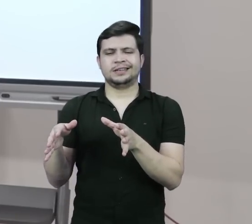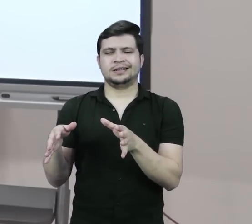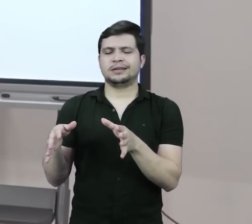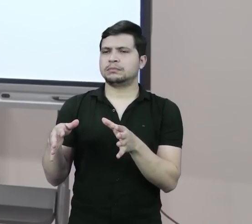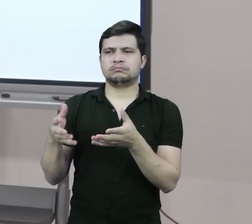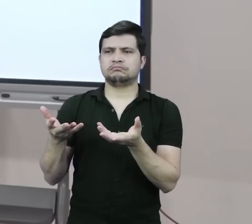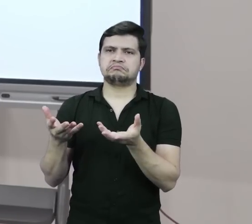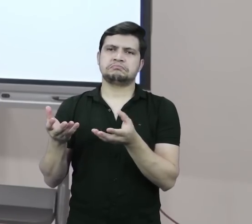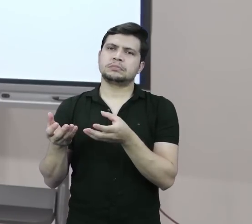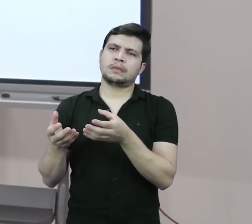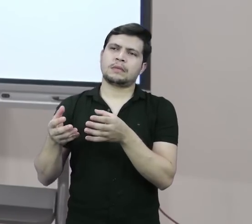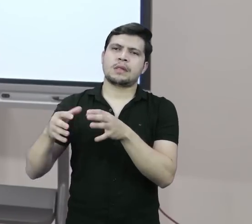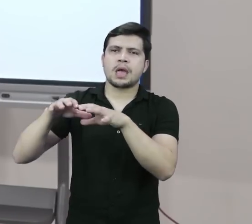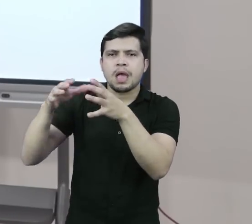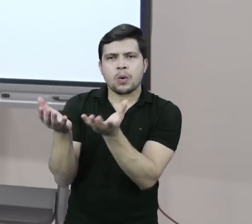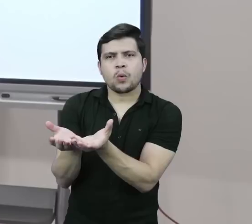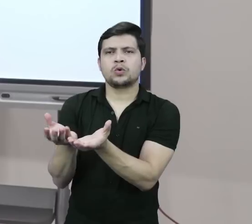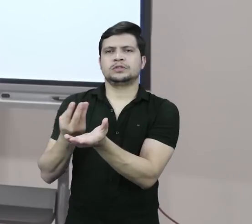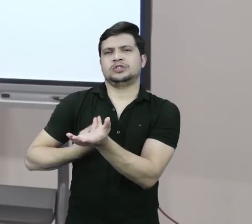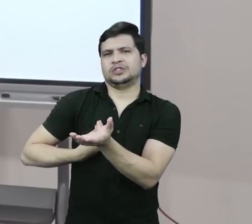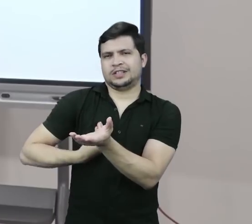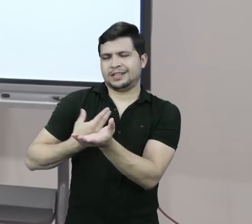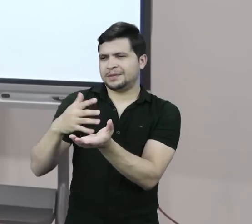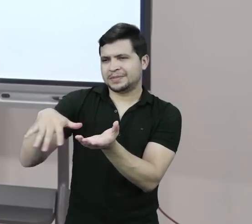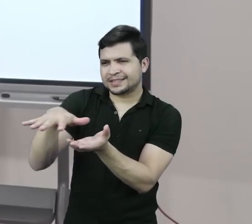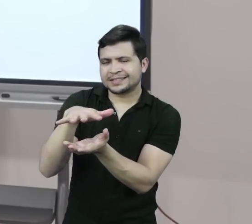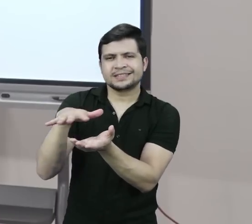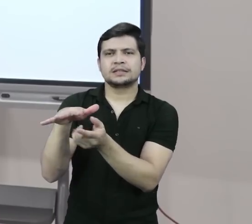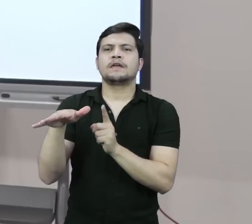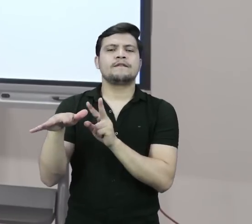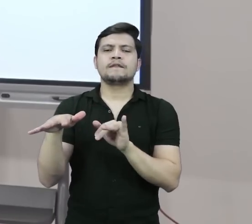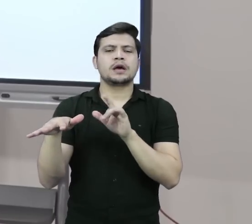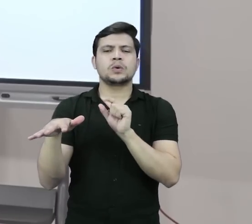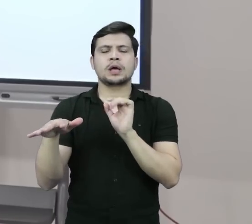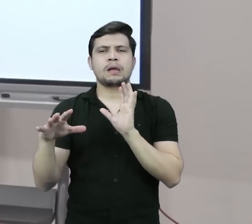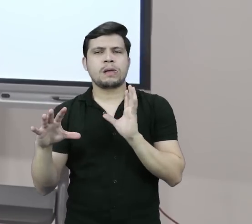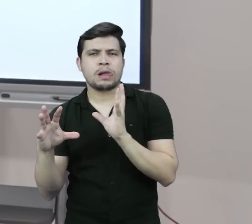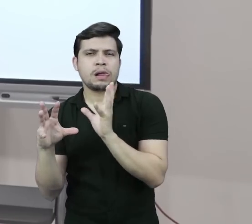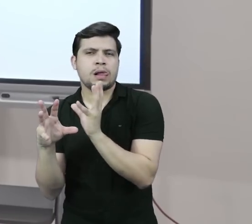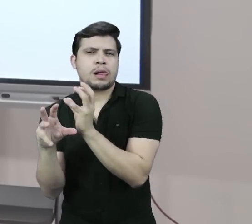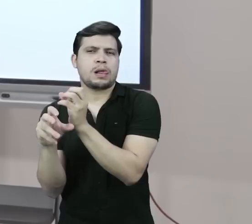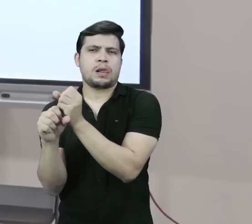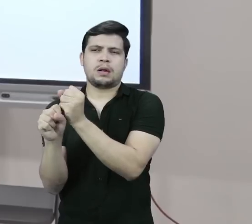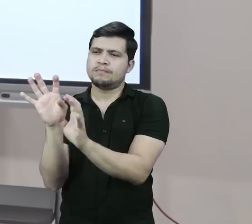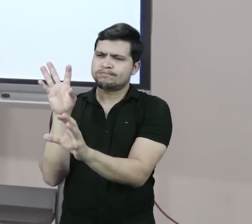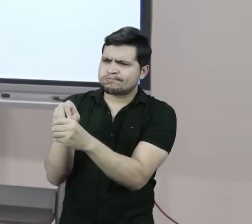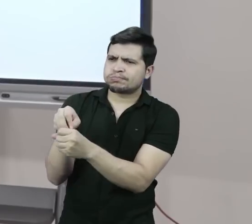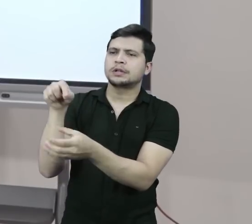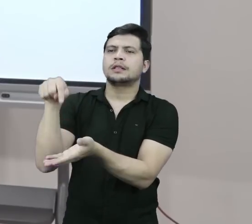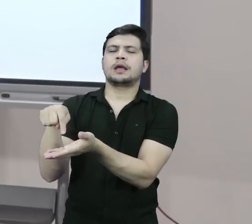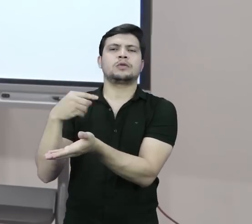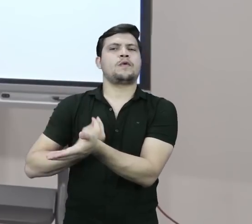algum ecossistema, algum ambiente, ele vai se bioacumular, se acumular no organismo vivo. Então,